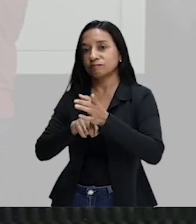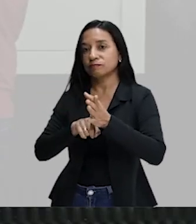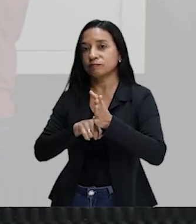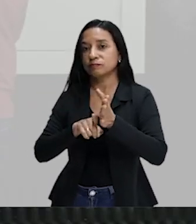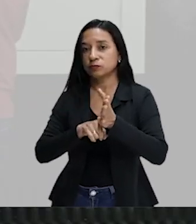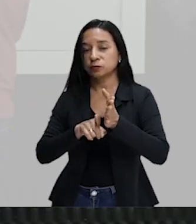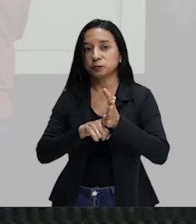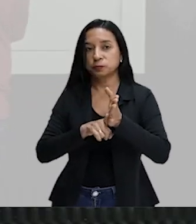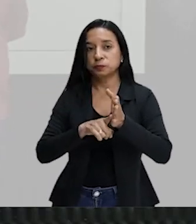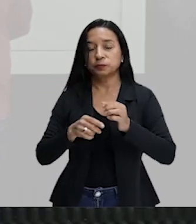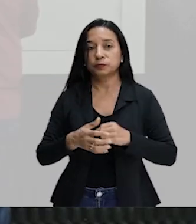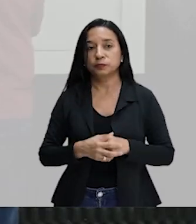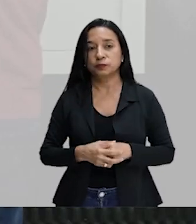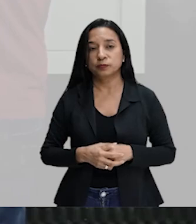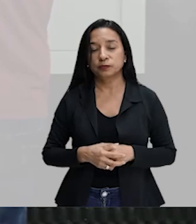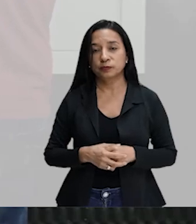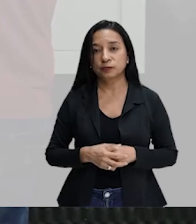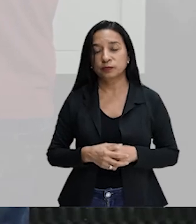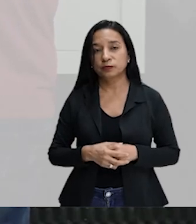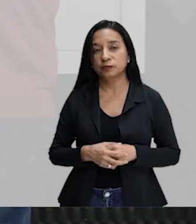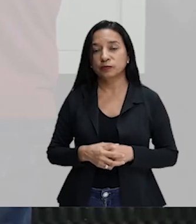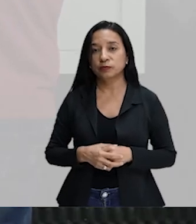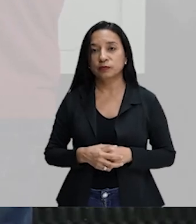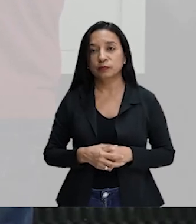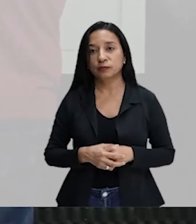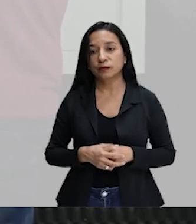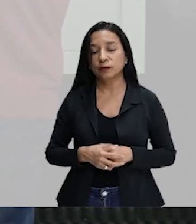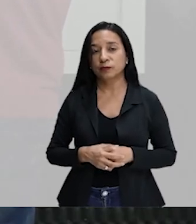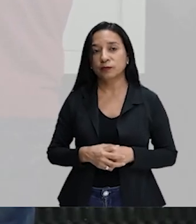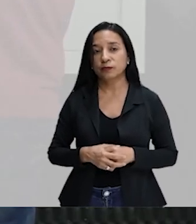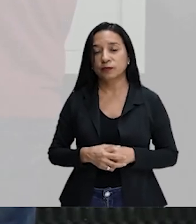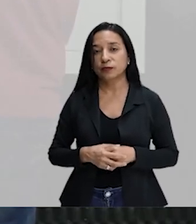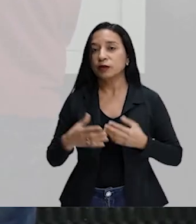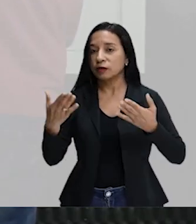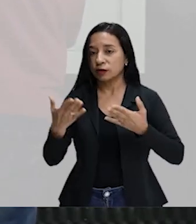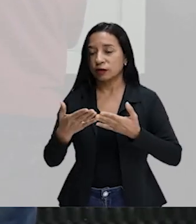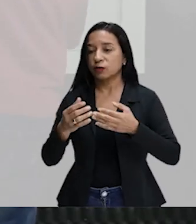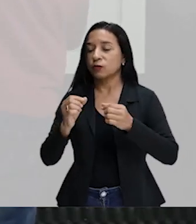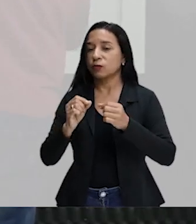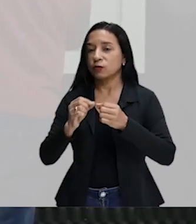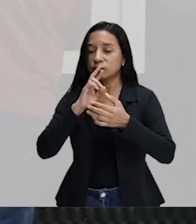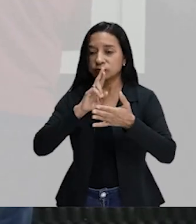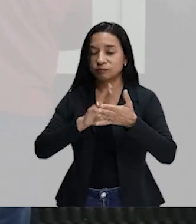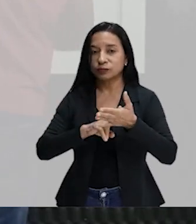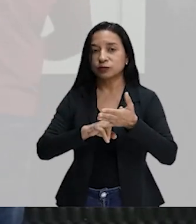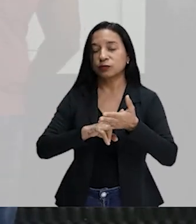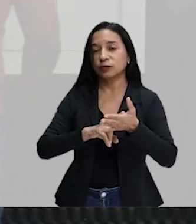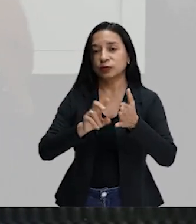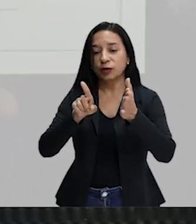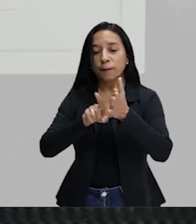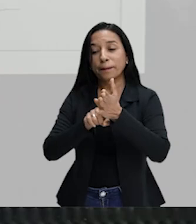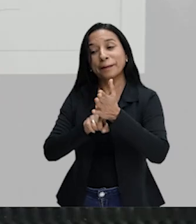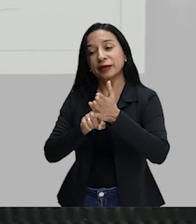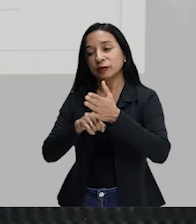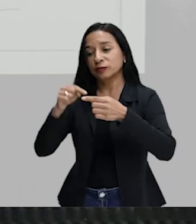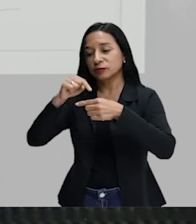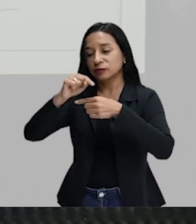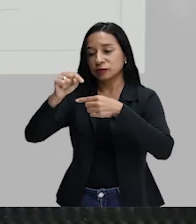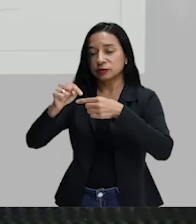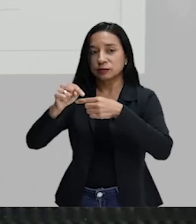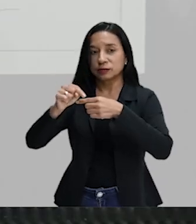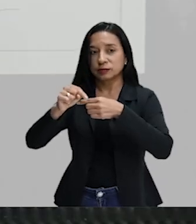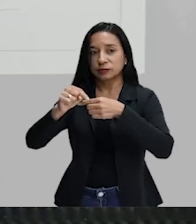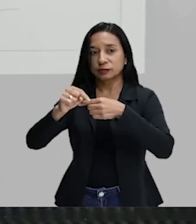B, o que eu vou fazer? Eu vou colocar o menos em cima, né? Aqui vai ficar o mesmo sinal,